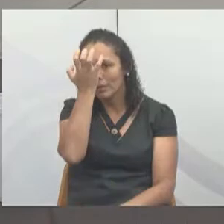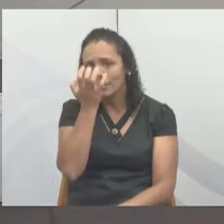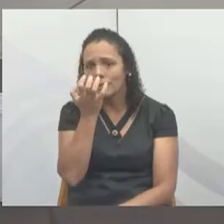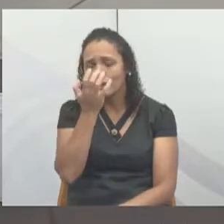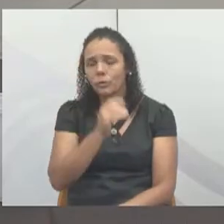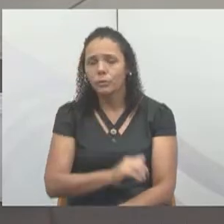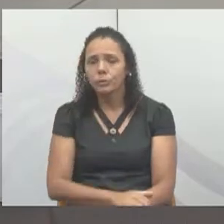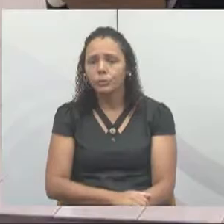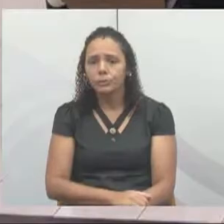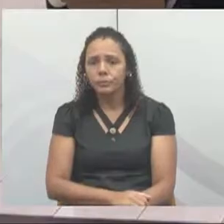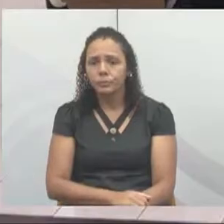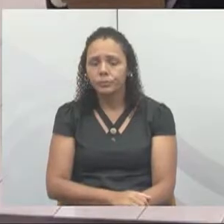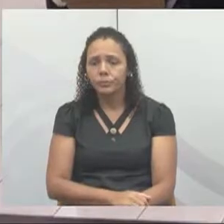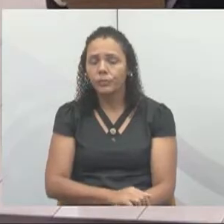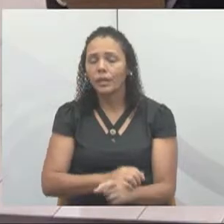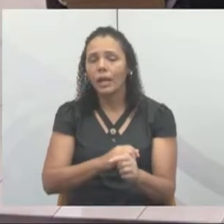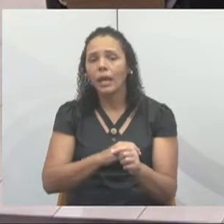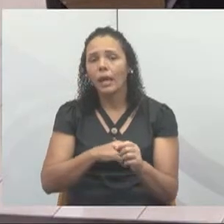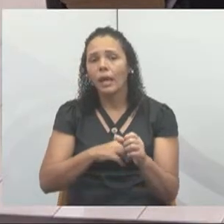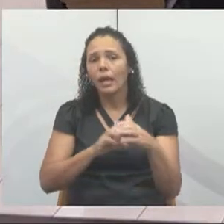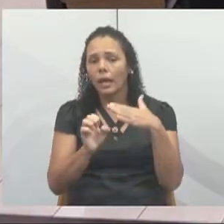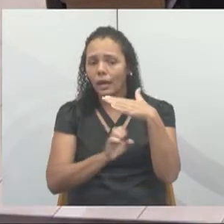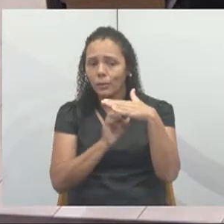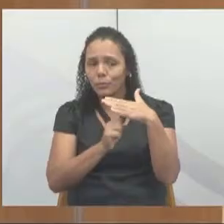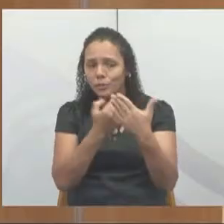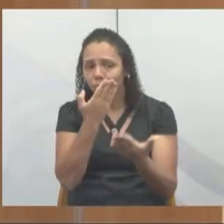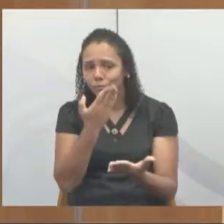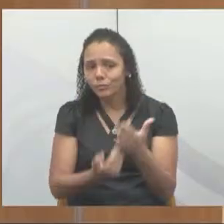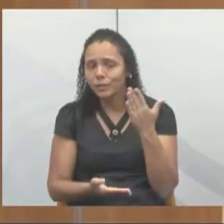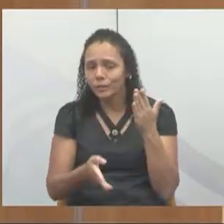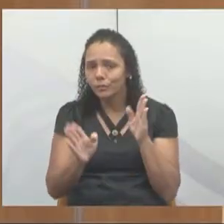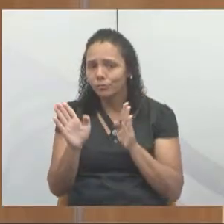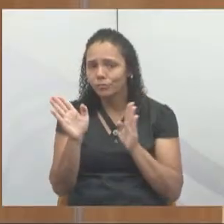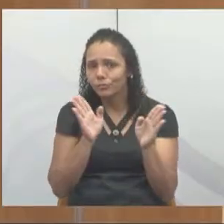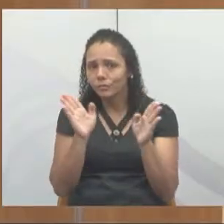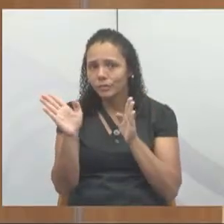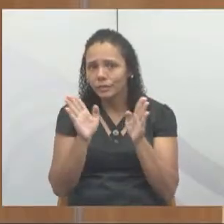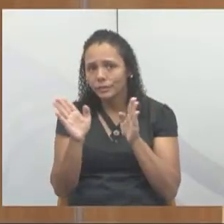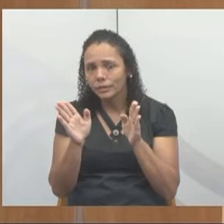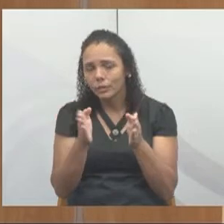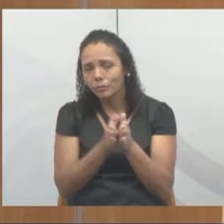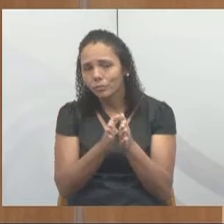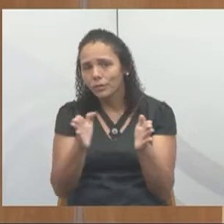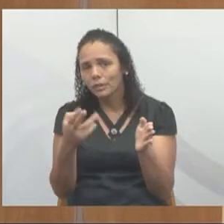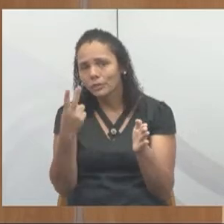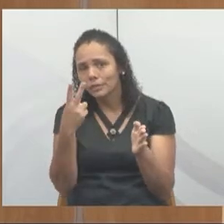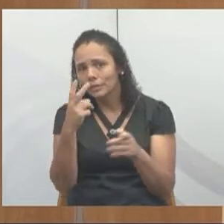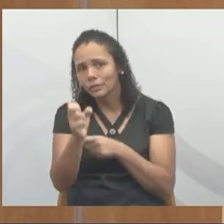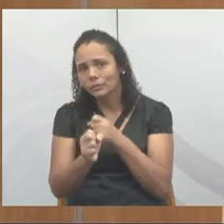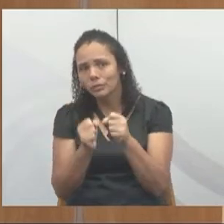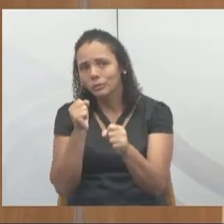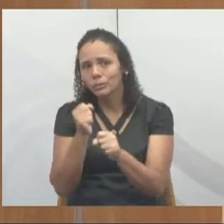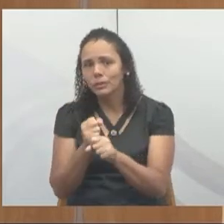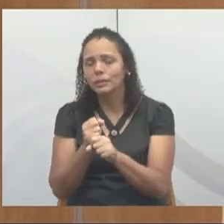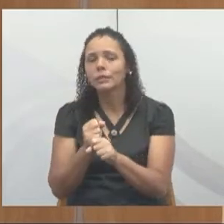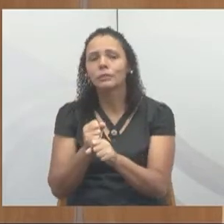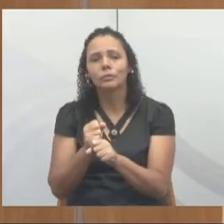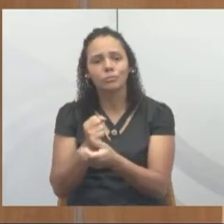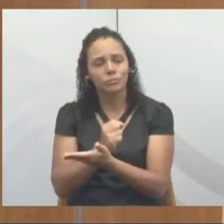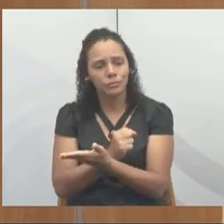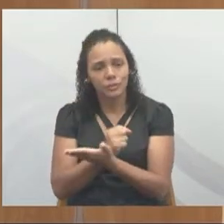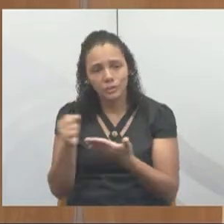Ali a Damasco ela perdeu a licitação, a gente relicitou, o prazo de 5 anos, então deu tempo, a